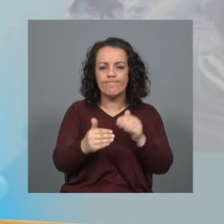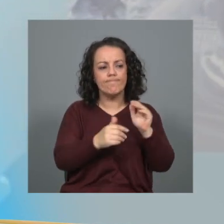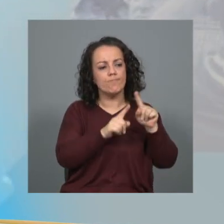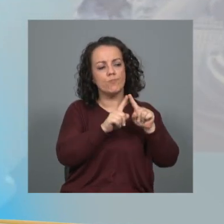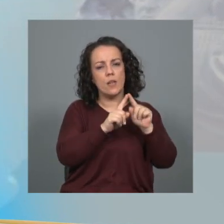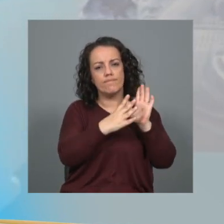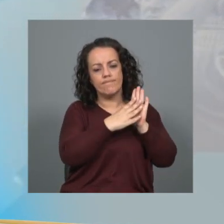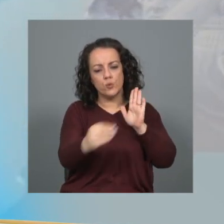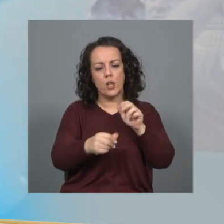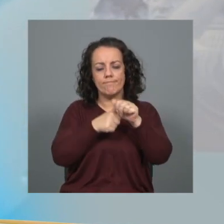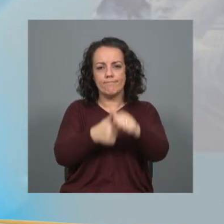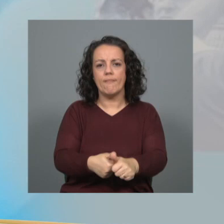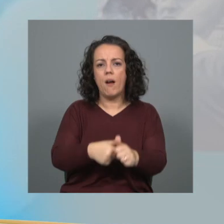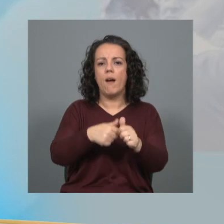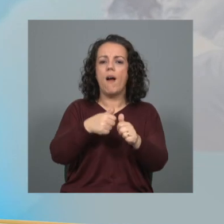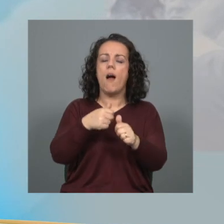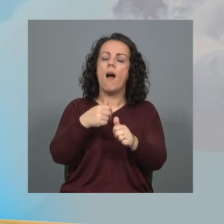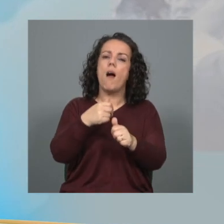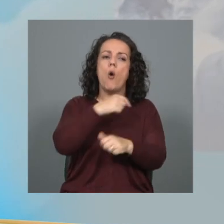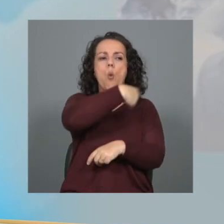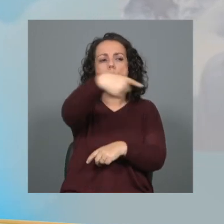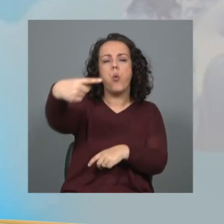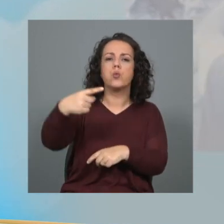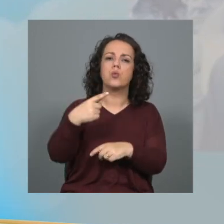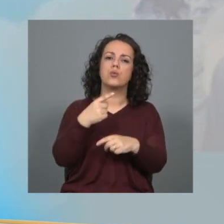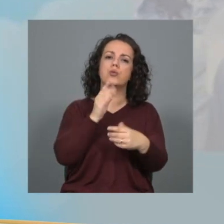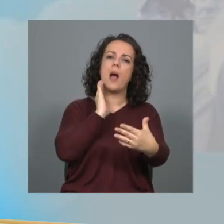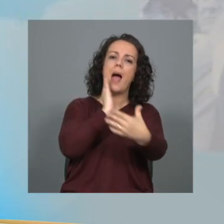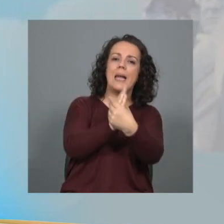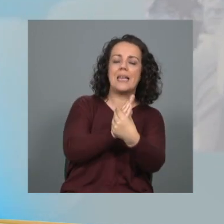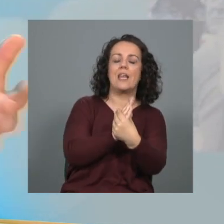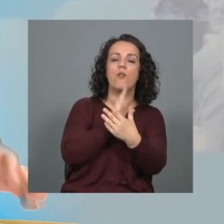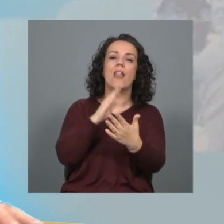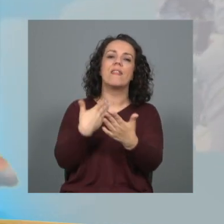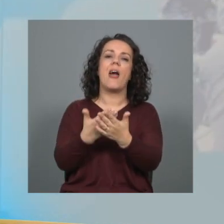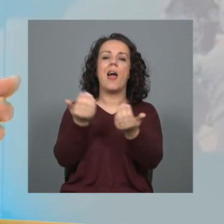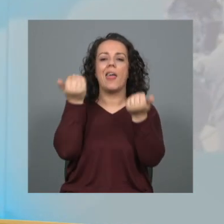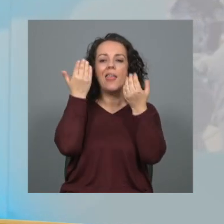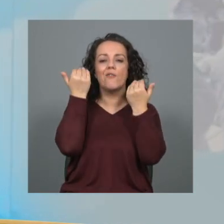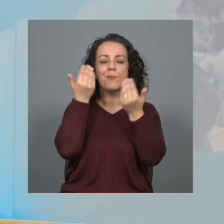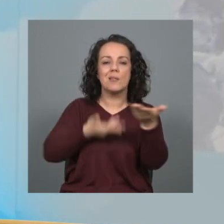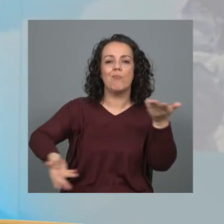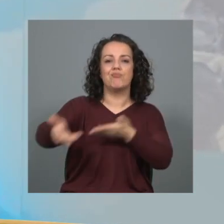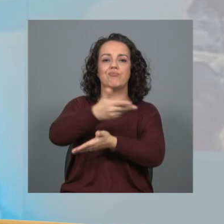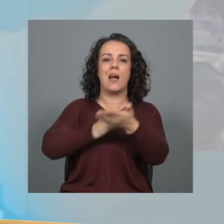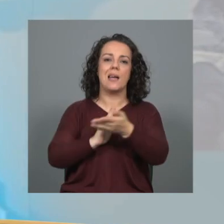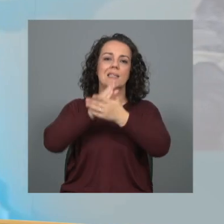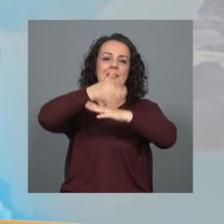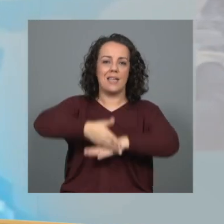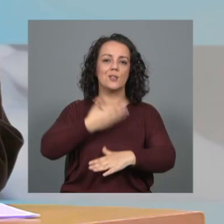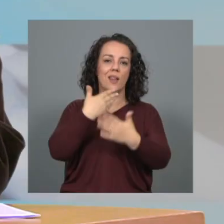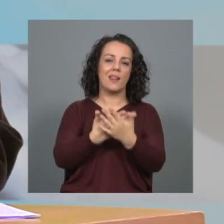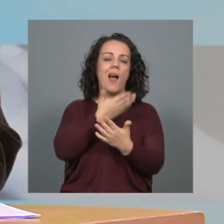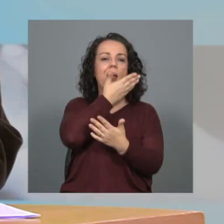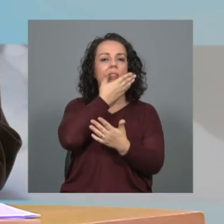outros arquivistas e outras estruturas de arquivo, para que depois, na partilha da informação e no acesso a ela, as coisas sejam muito mais